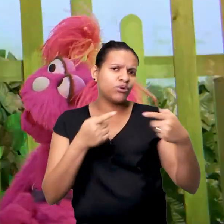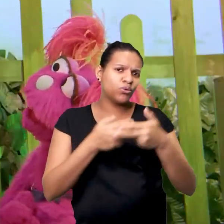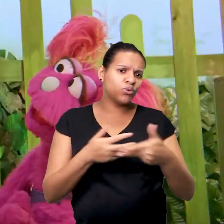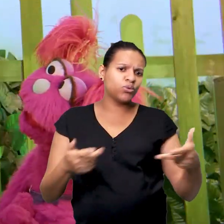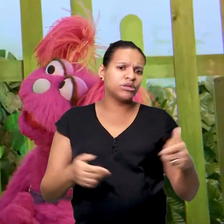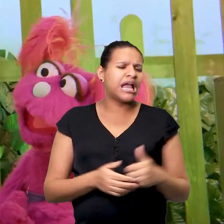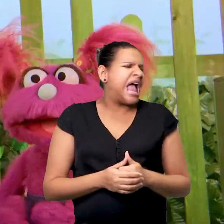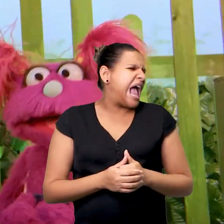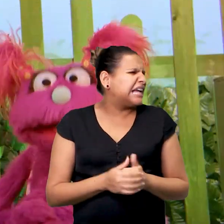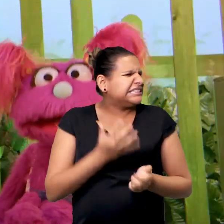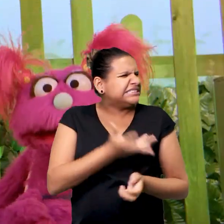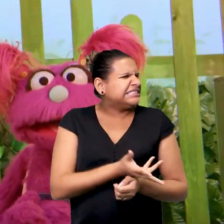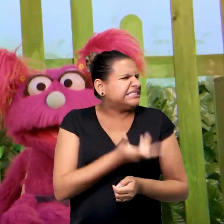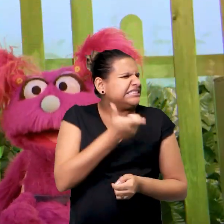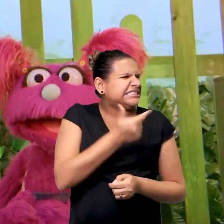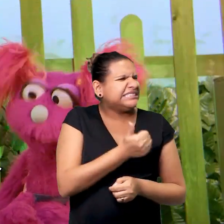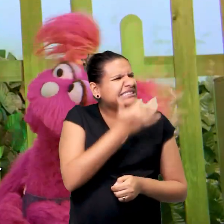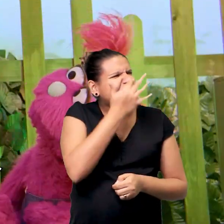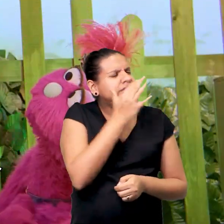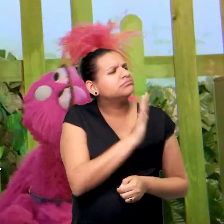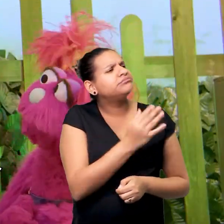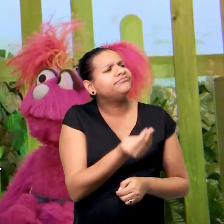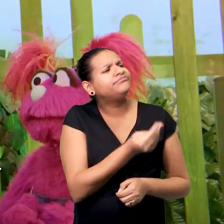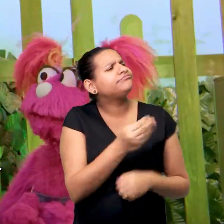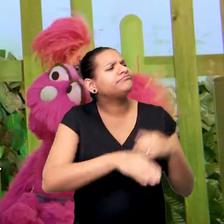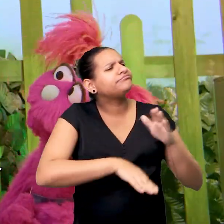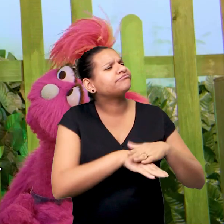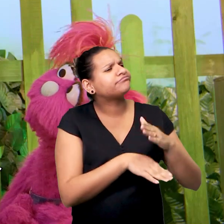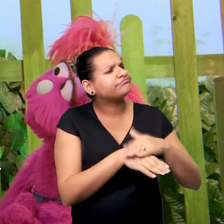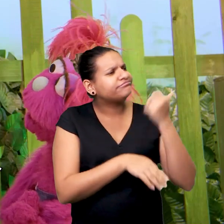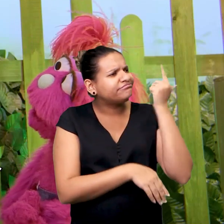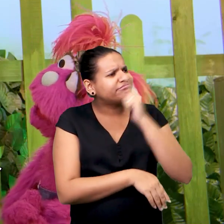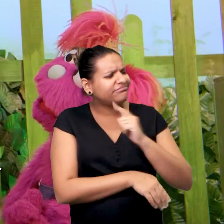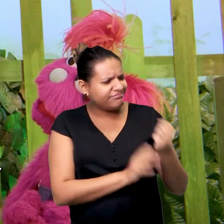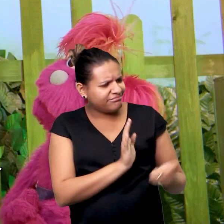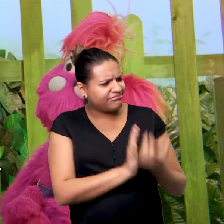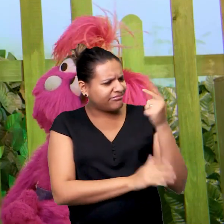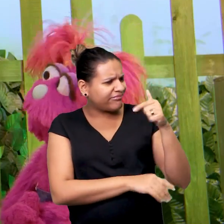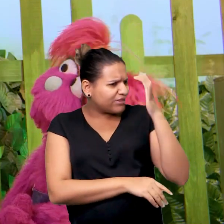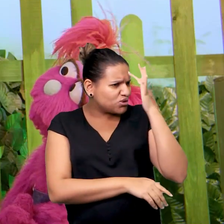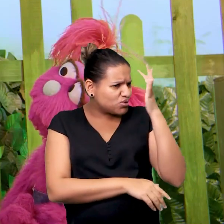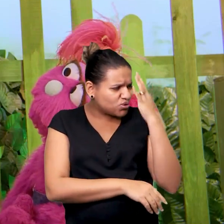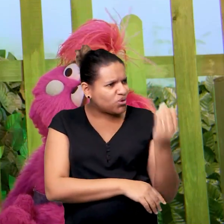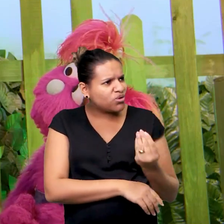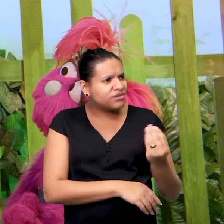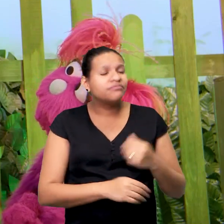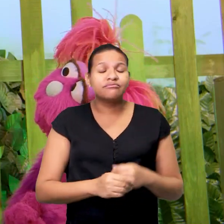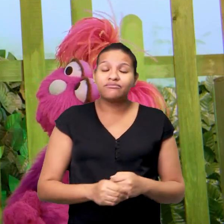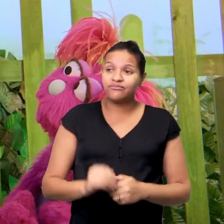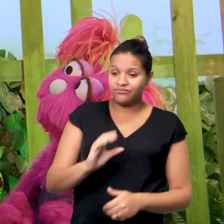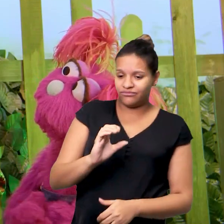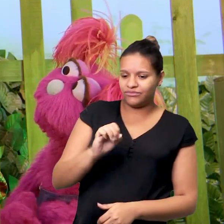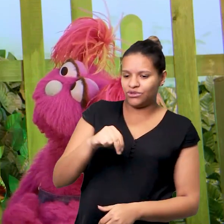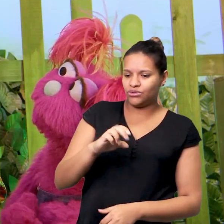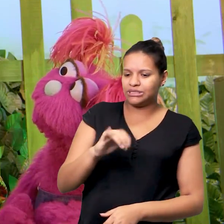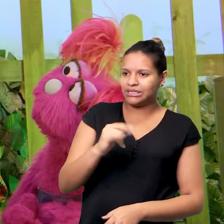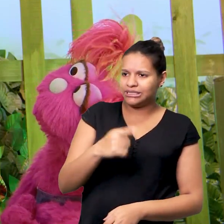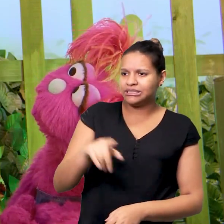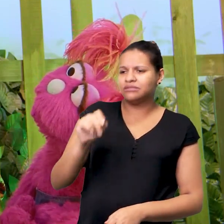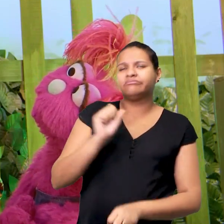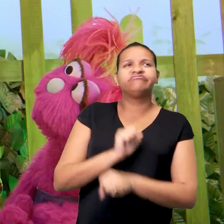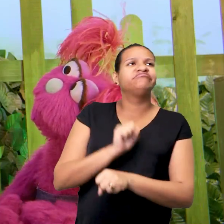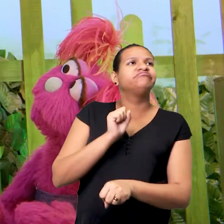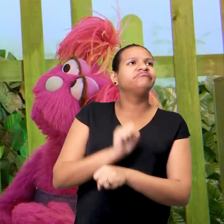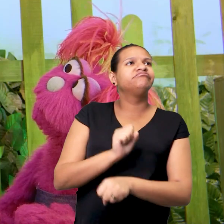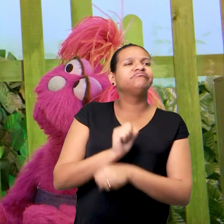Ai, que sonho incrível! Mas como se faz para realizar um sonho assim, hein? Bem, a Conceição cansou de